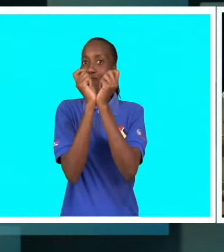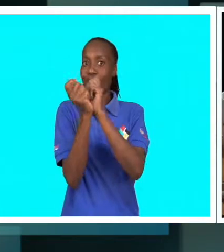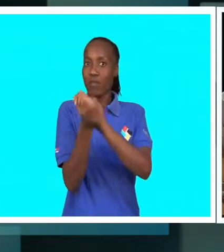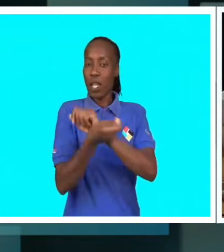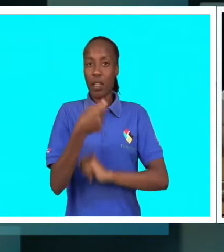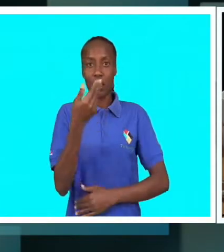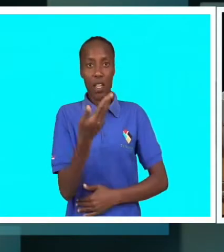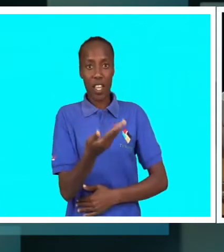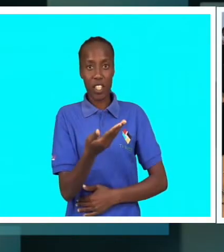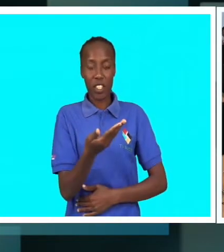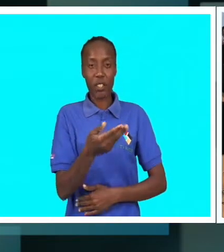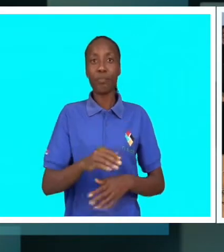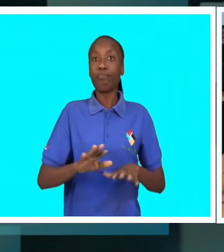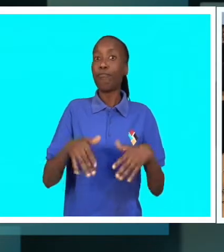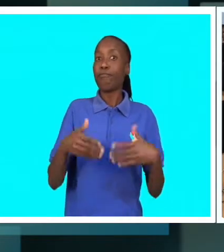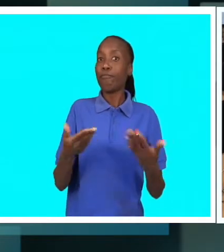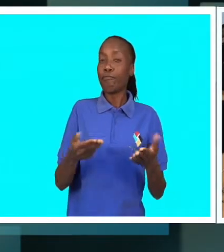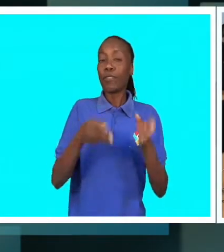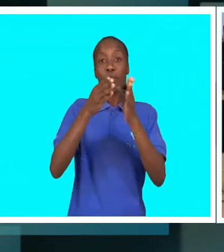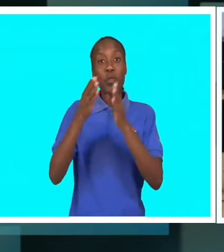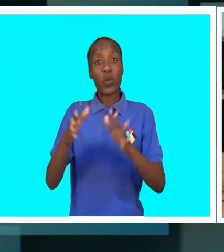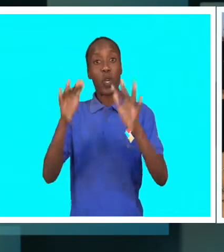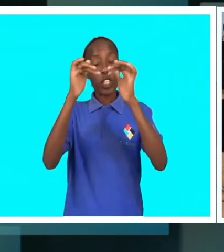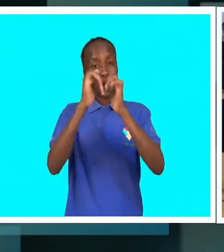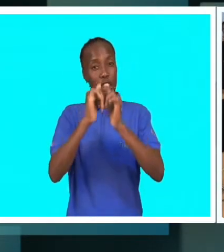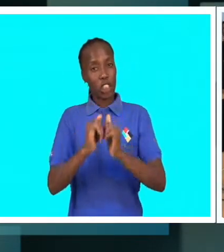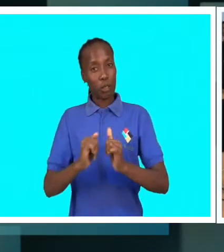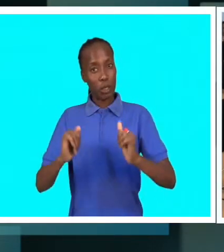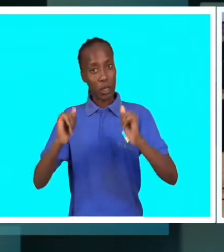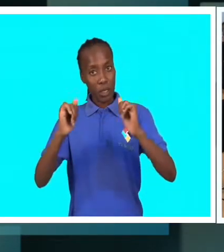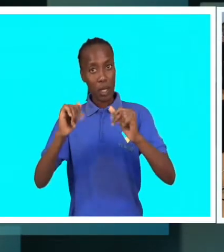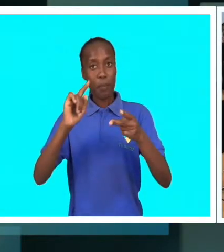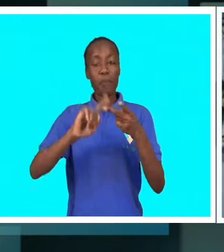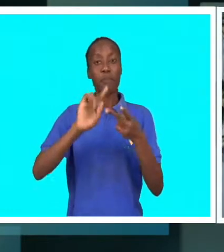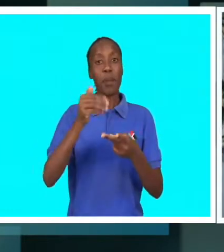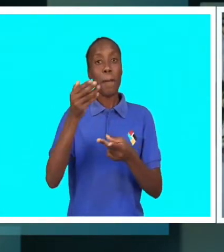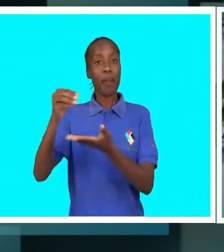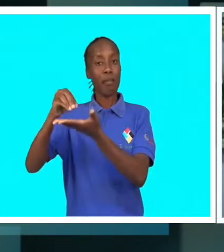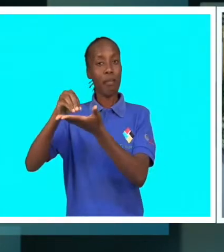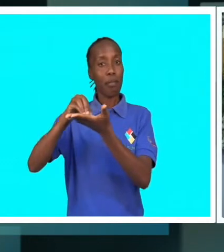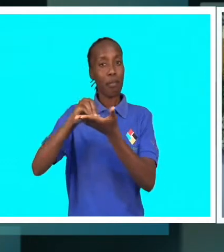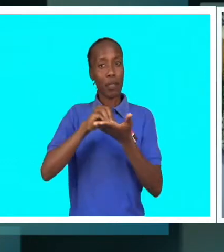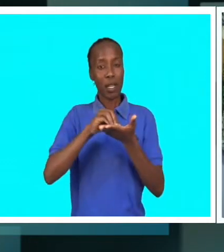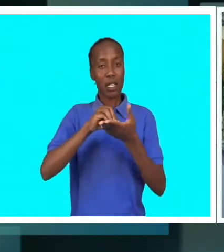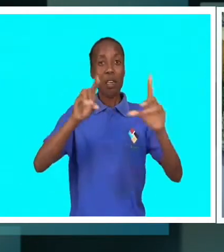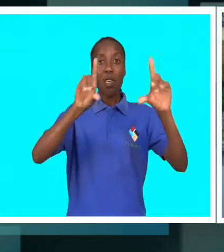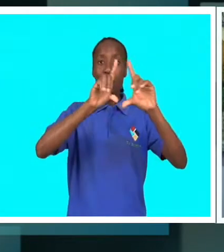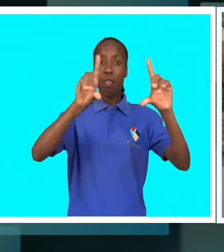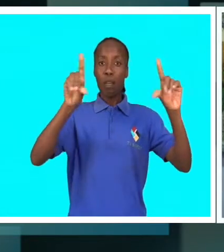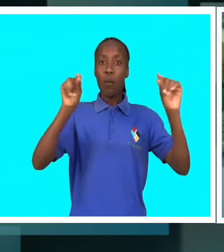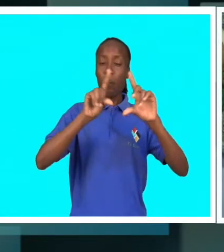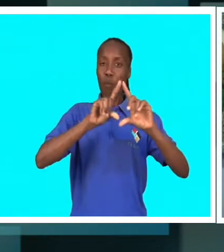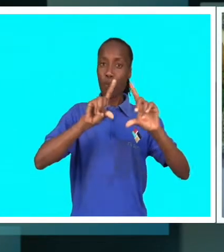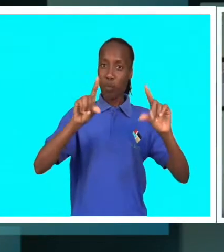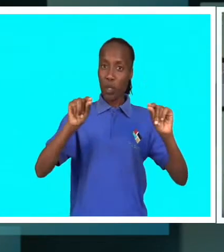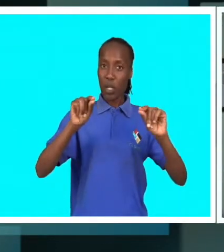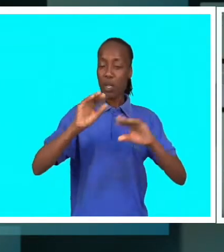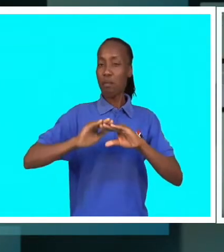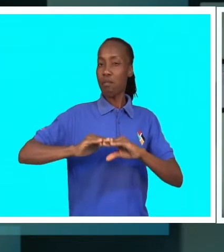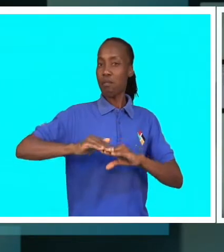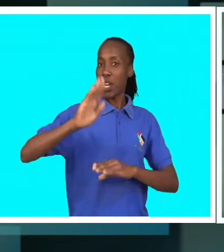fase. Podem até ser, em aspas, especializados para trazer conteúdos